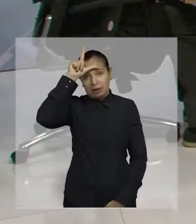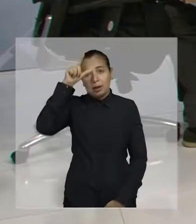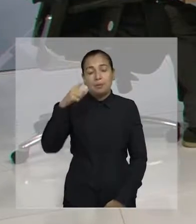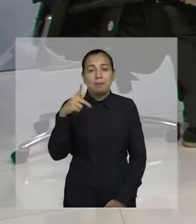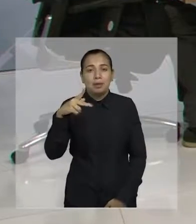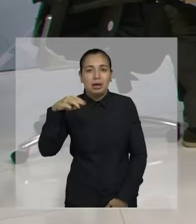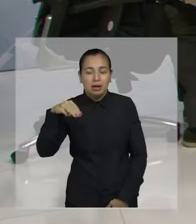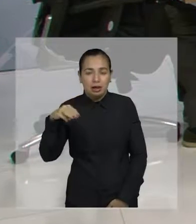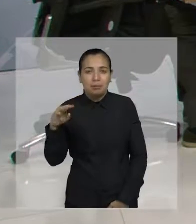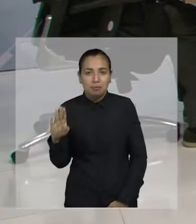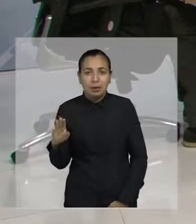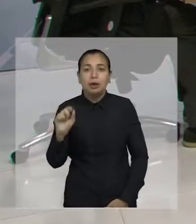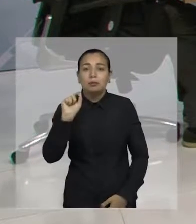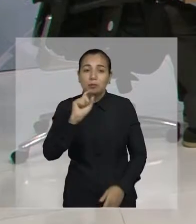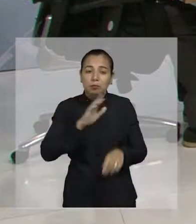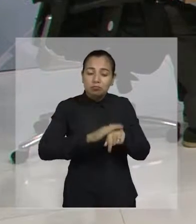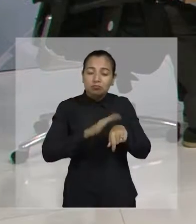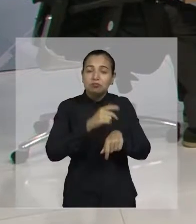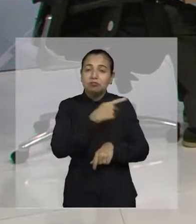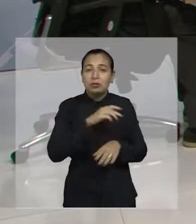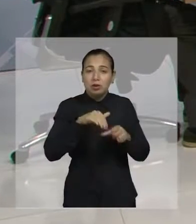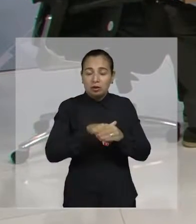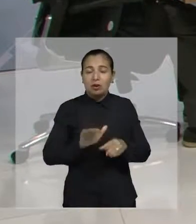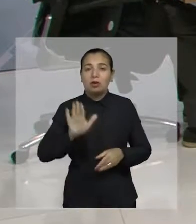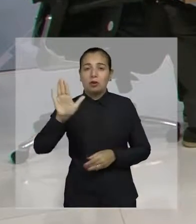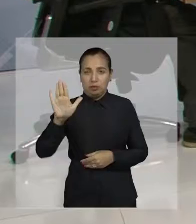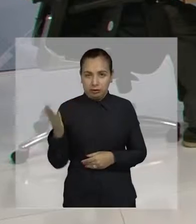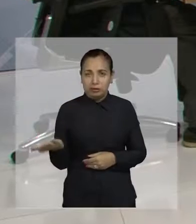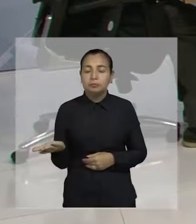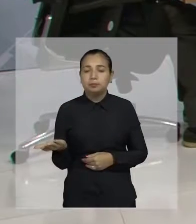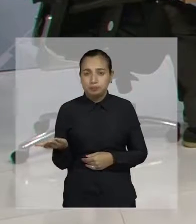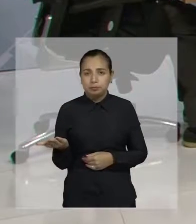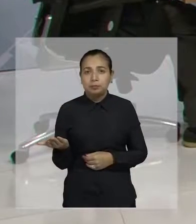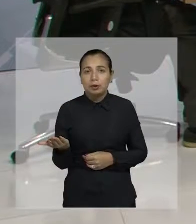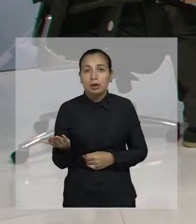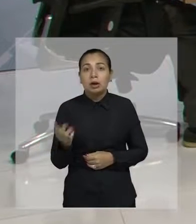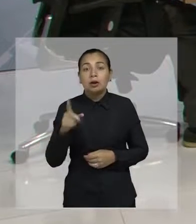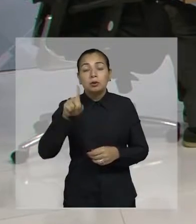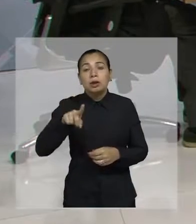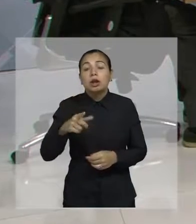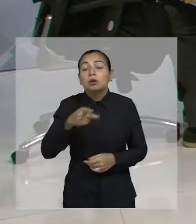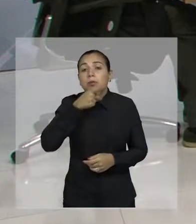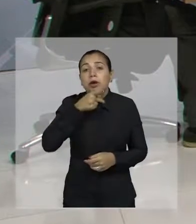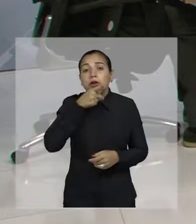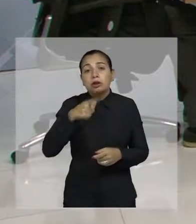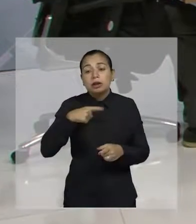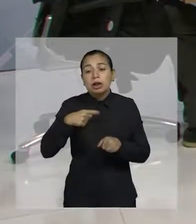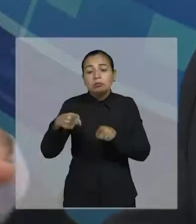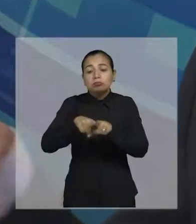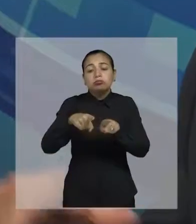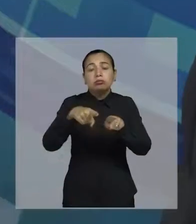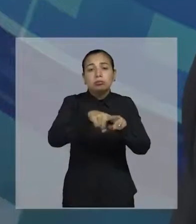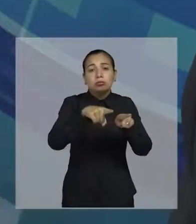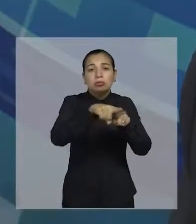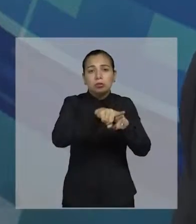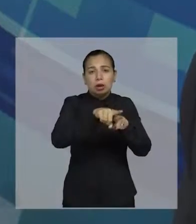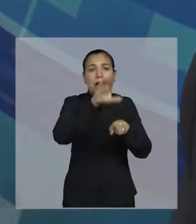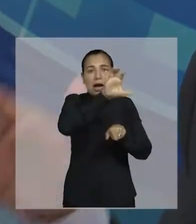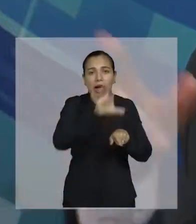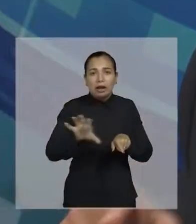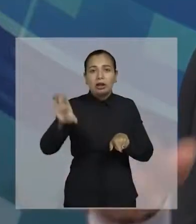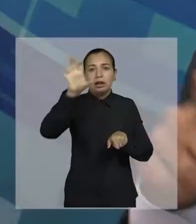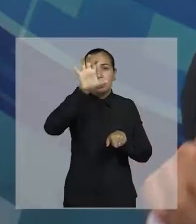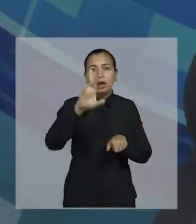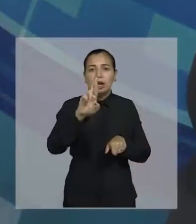oficiosamente, claro que oficialmente ele é o candidato, para liberar oficiosamente o partido para fazer alianças regionais e formar palanques